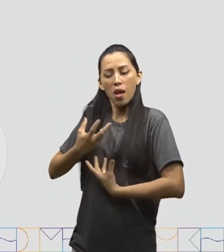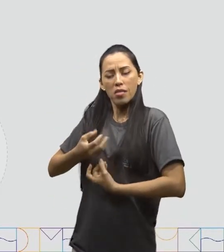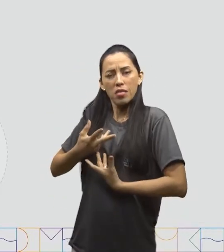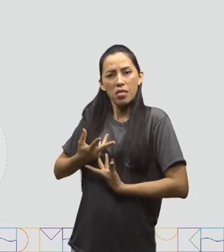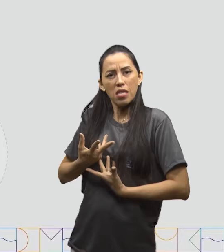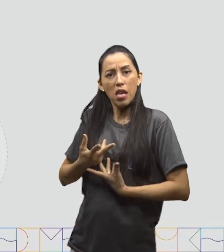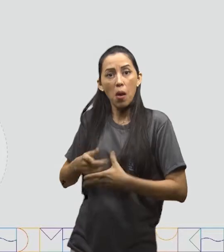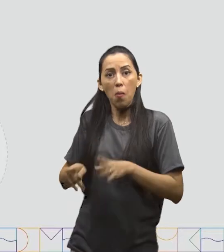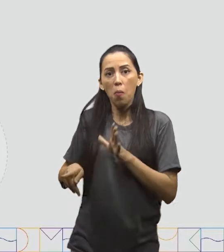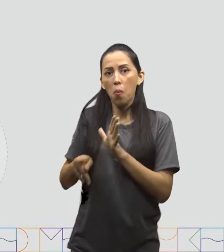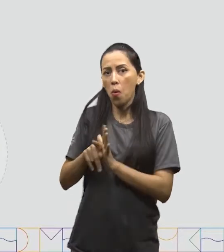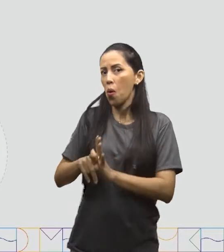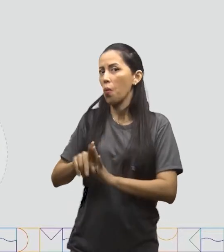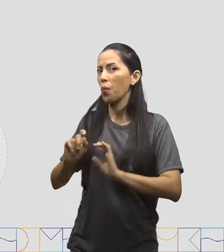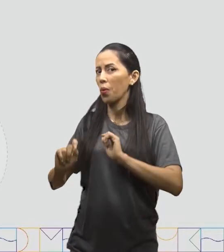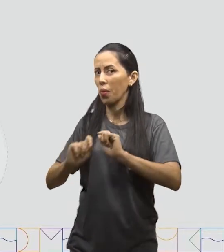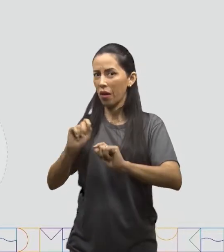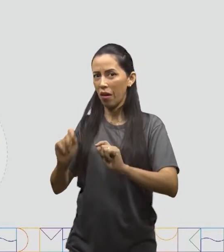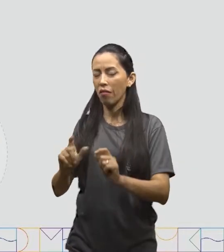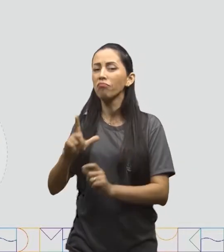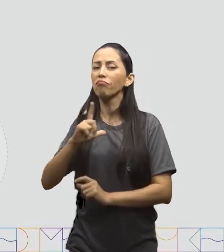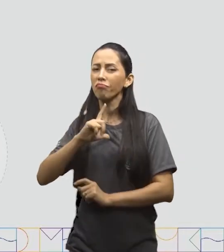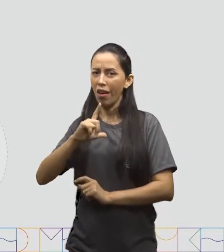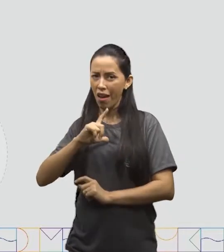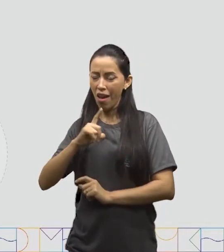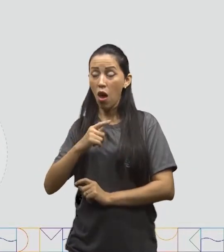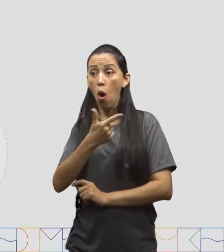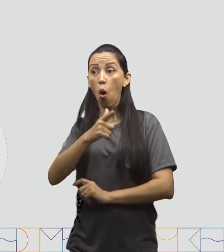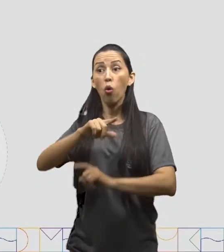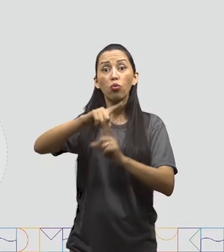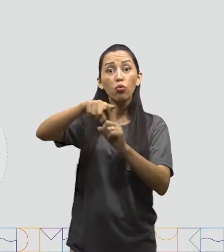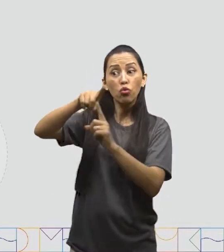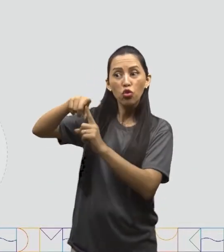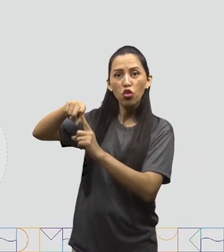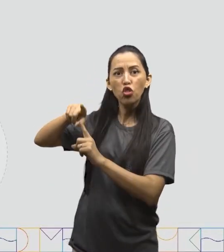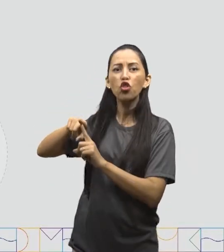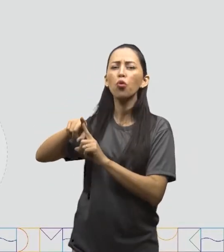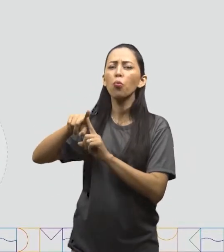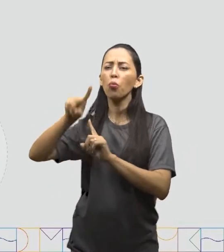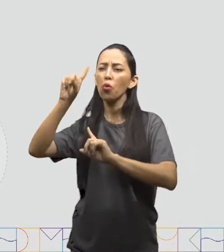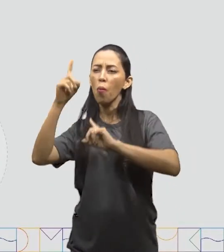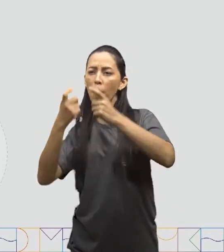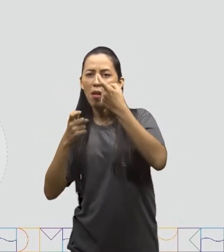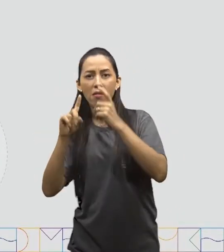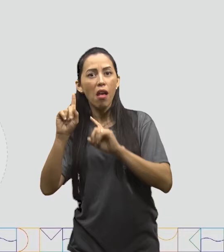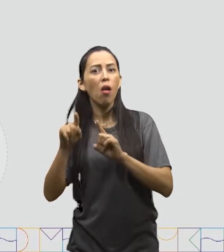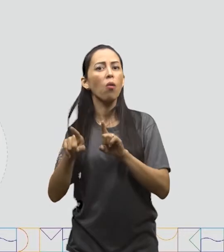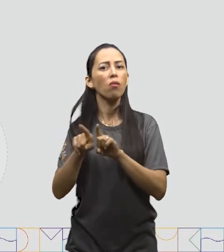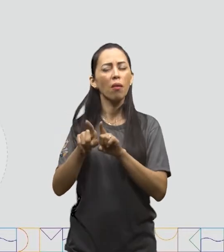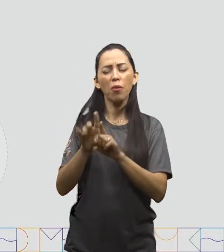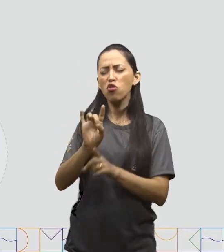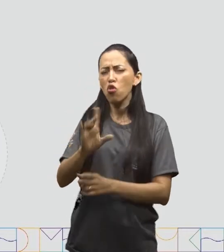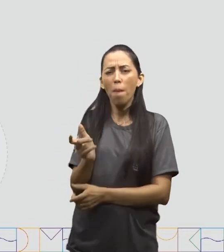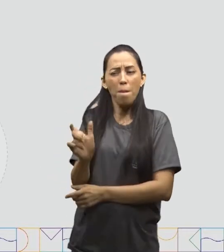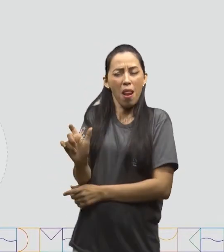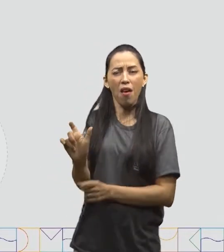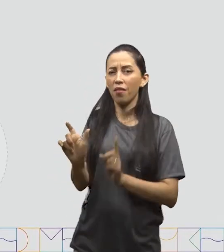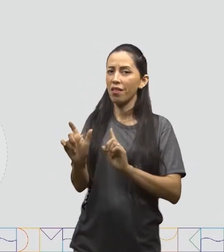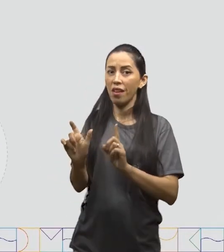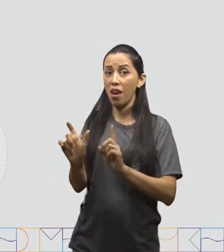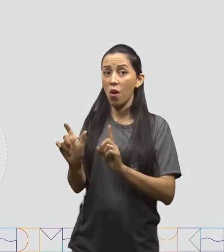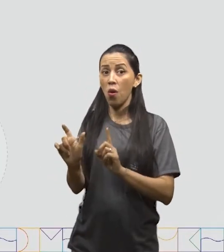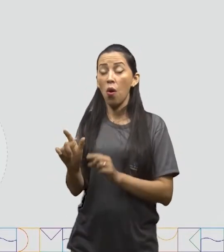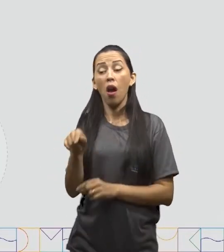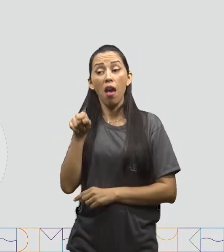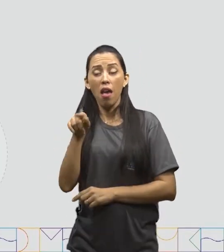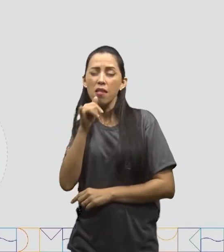uma produção artística que pode trazer outras formas de expressão, além das palavras. Um exemplo de